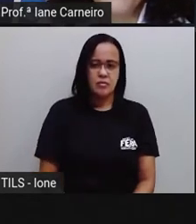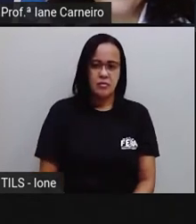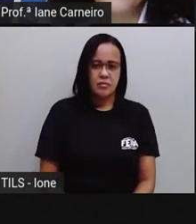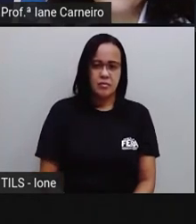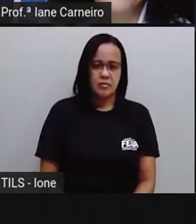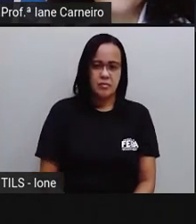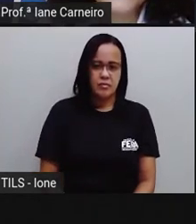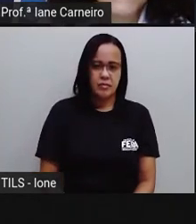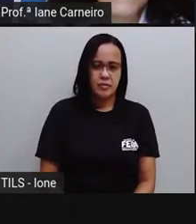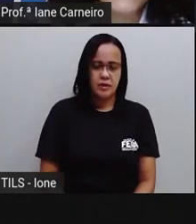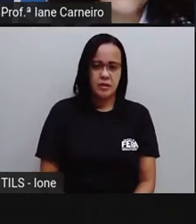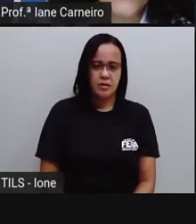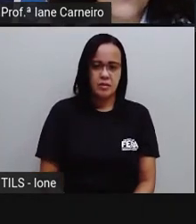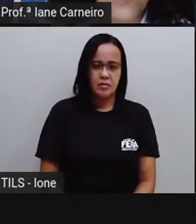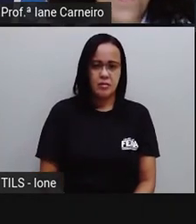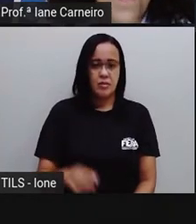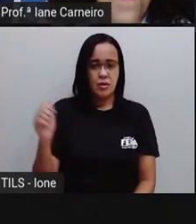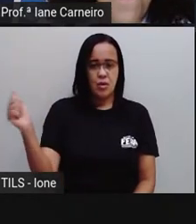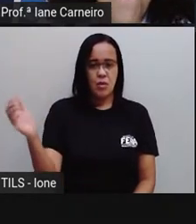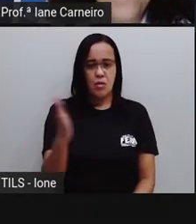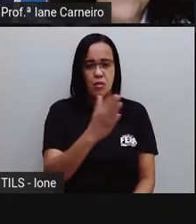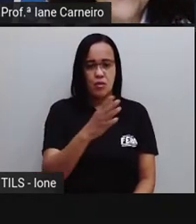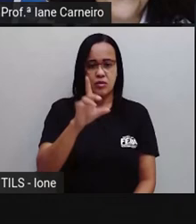Vamos para o próximo dedo